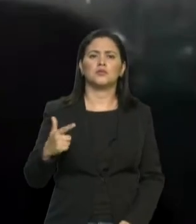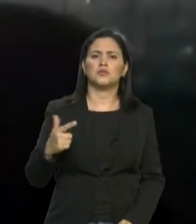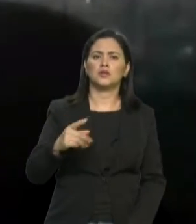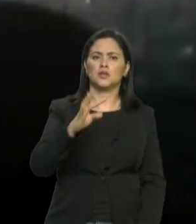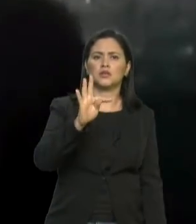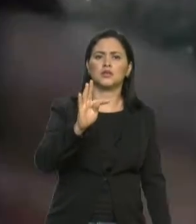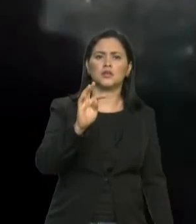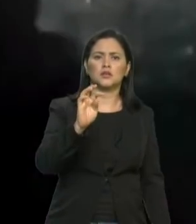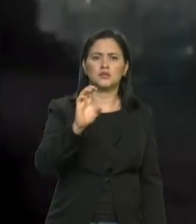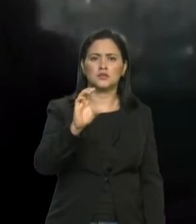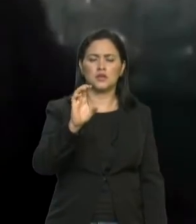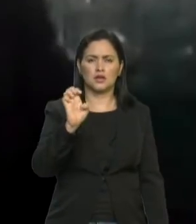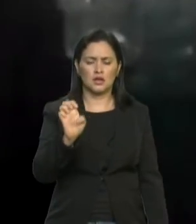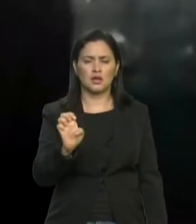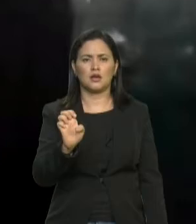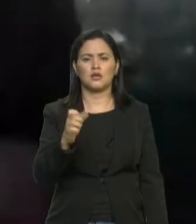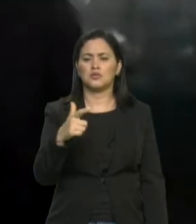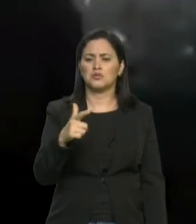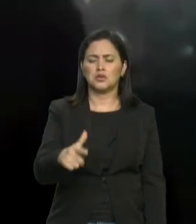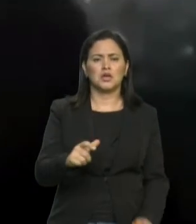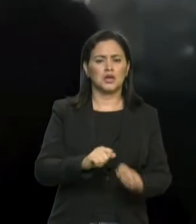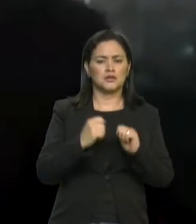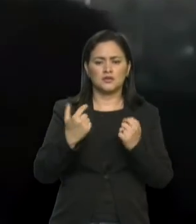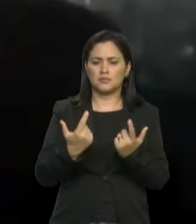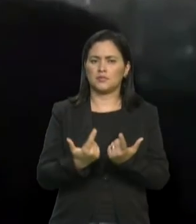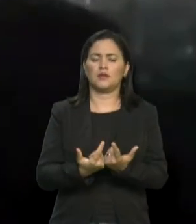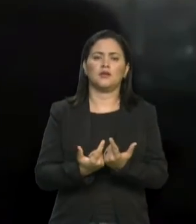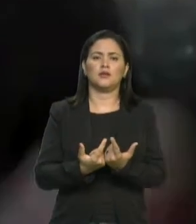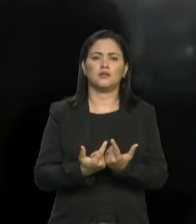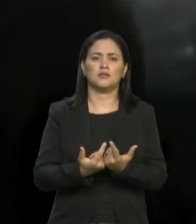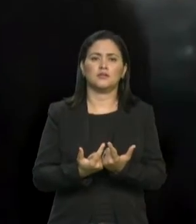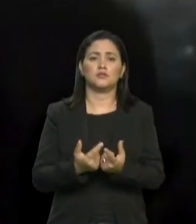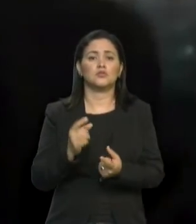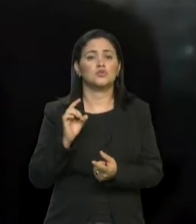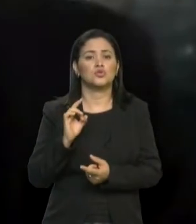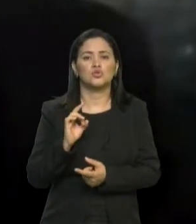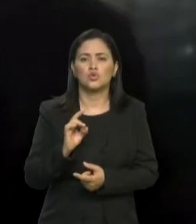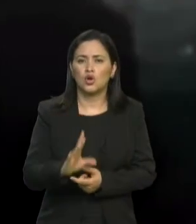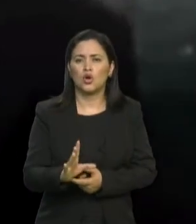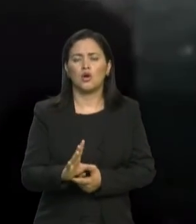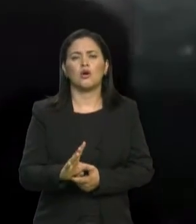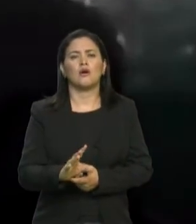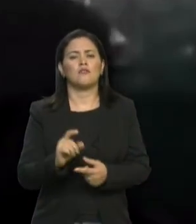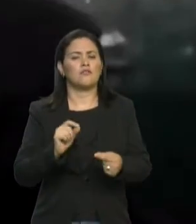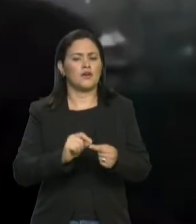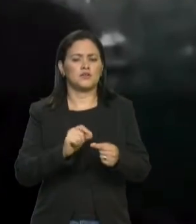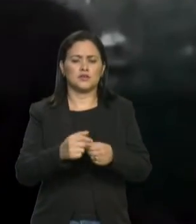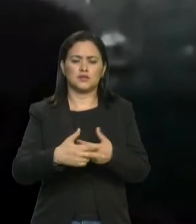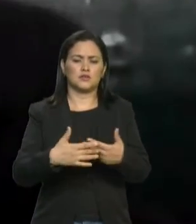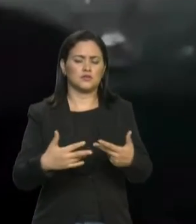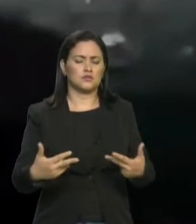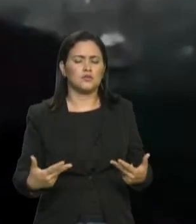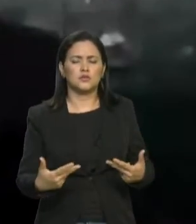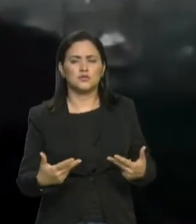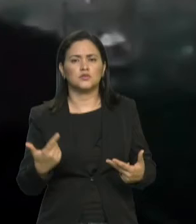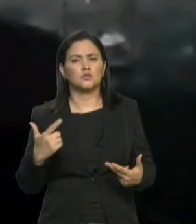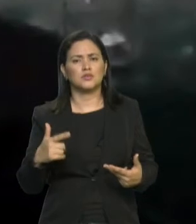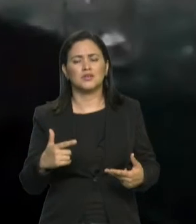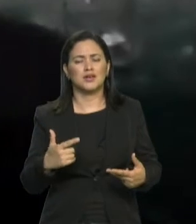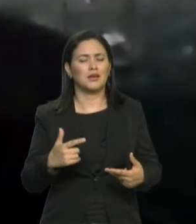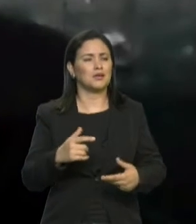Assembleia Legislativa, tratorando e passando por cima de tudo. Para finalizar, parabenizar o discernimento